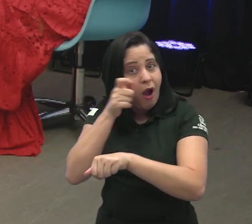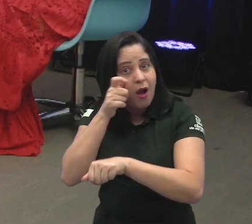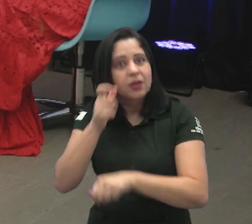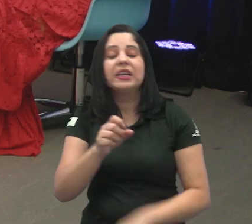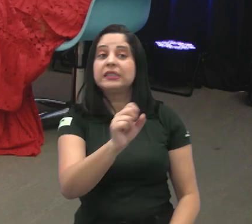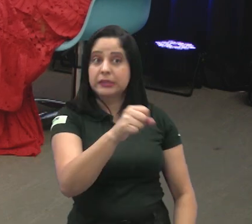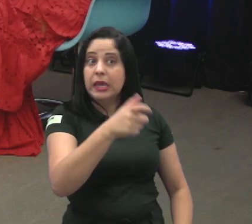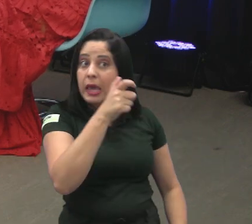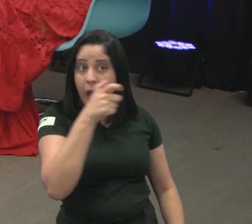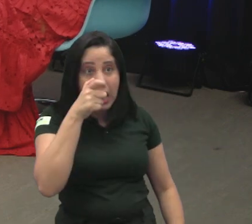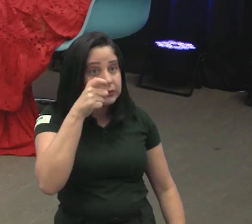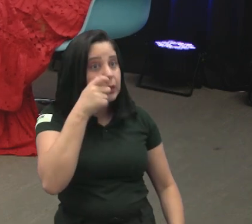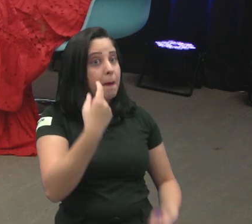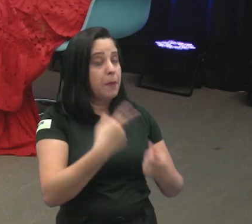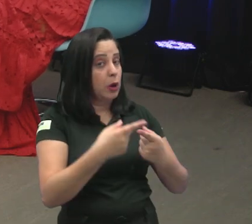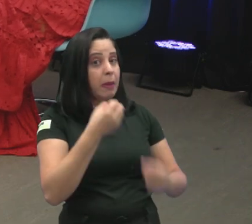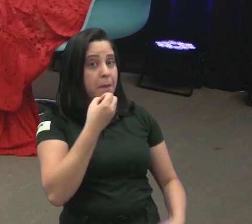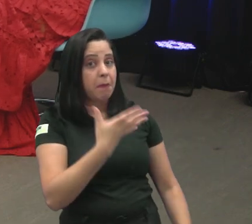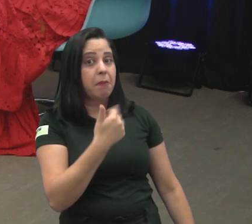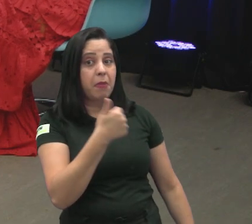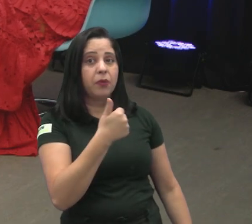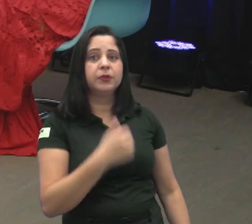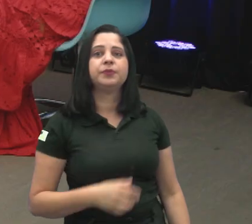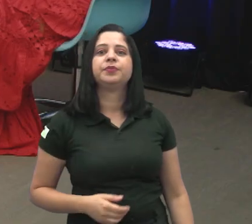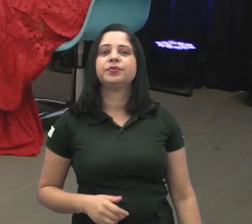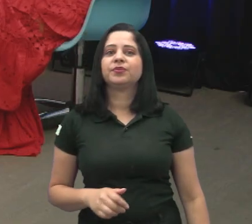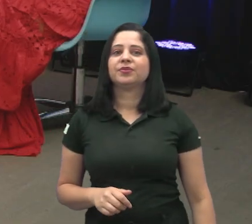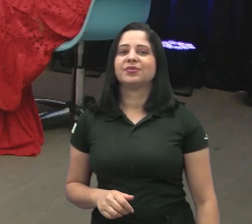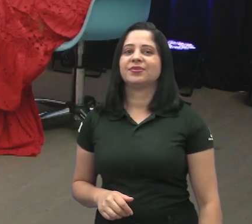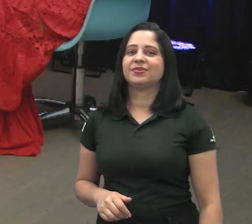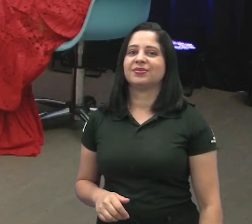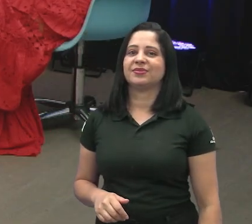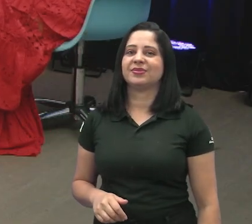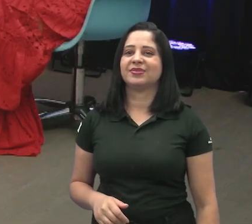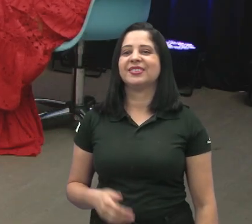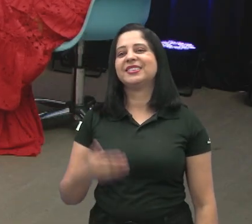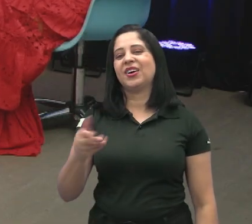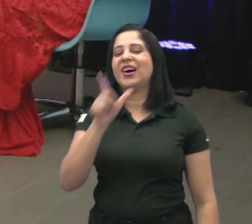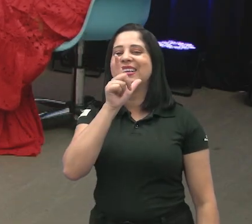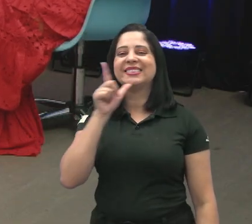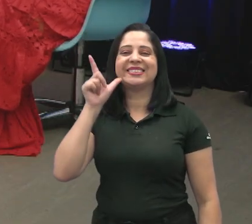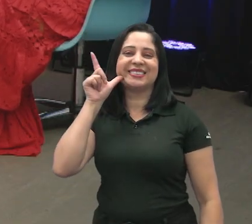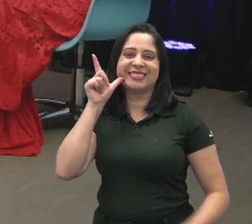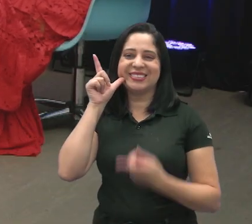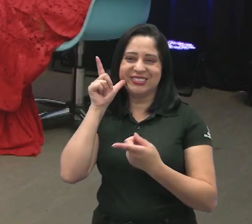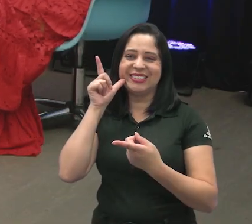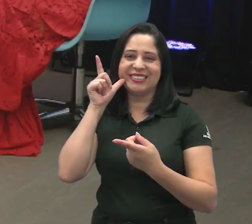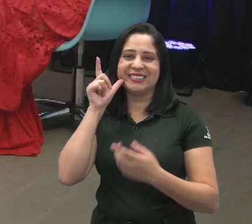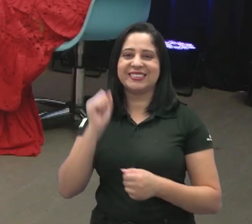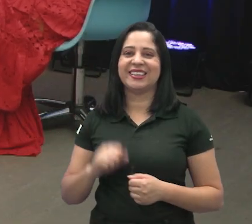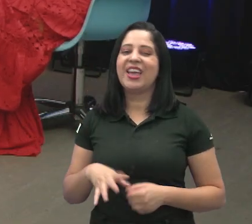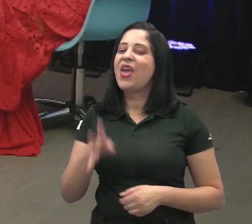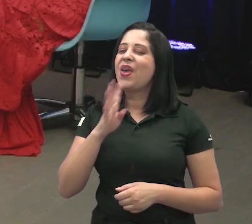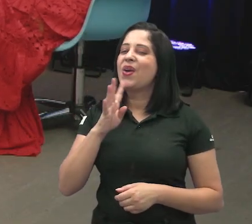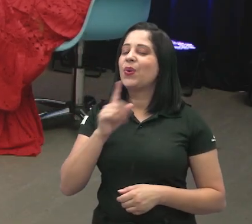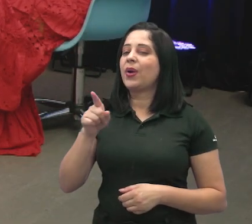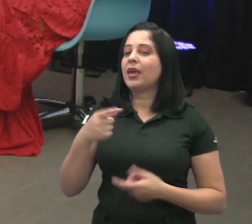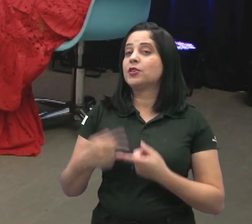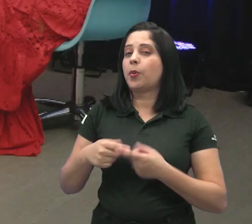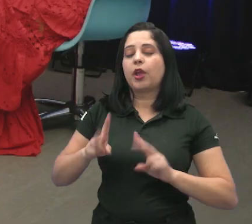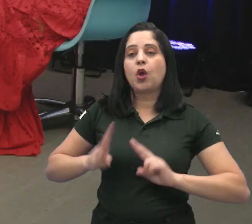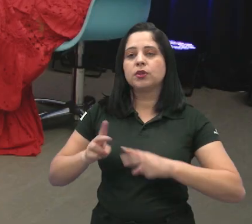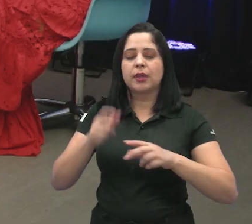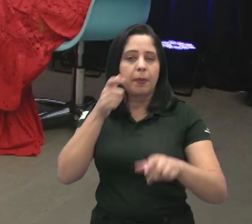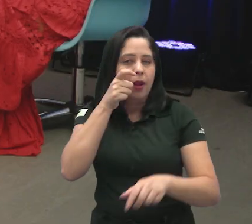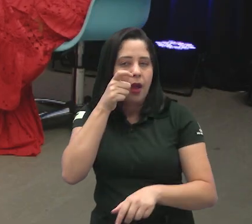Pode assistir que tá muito bom. Vamos falar um pouquinho com a Luísa, porque assim, gente, não tem como não conhecer a Luísa, né? Porque eu fico sempre de olho lá, deixa eu ver o que vai